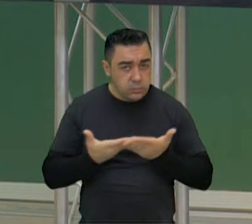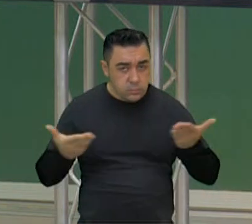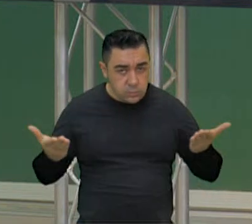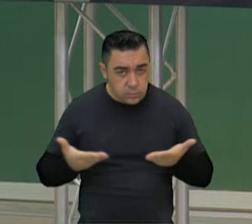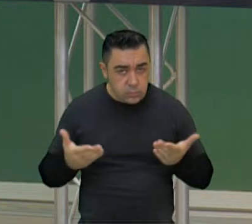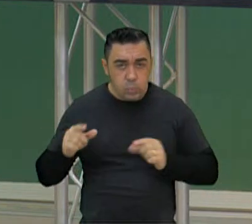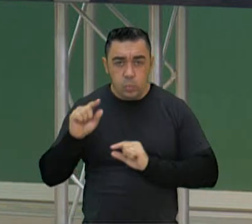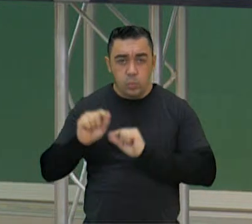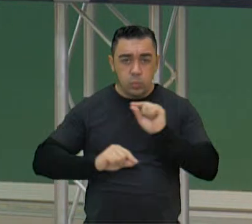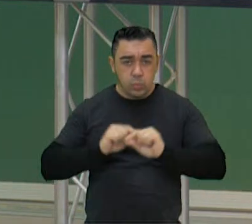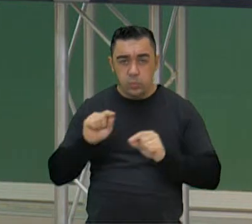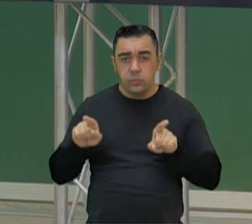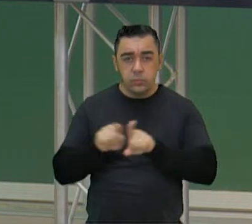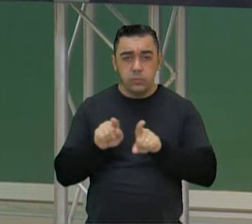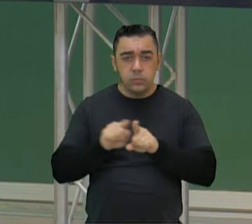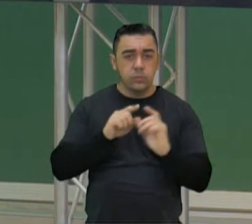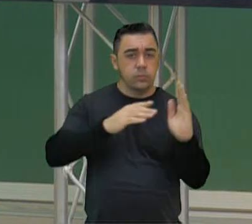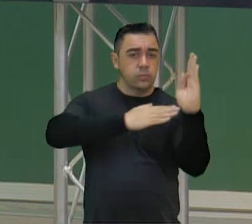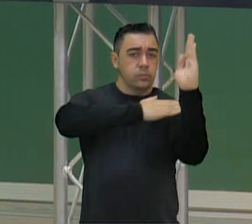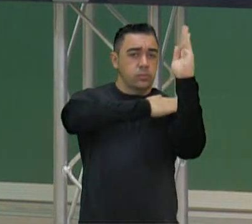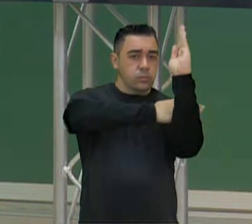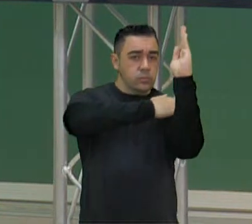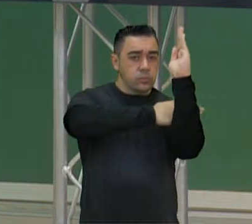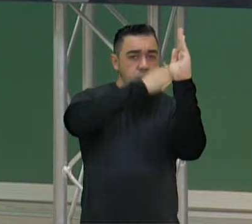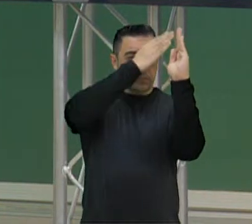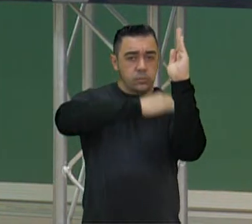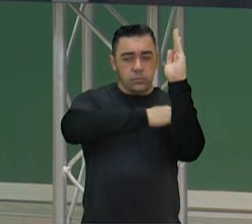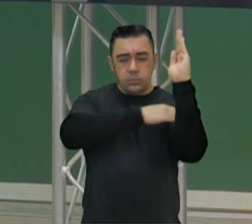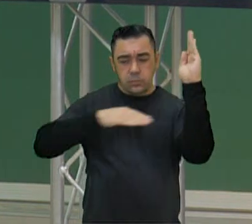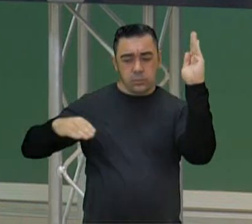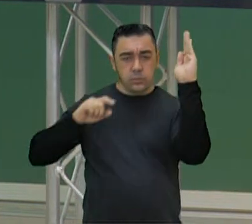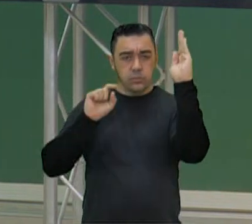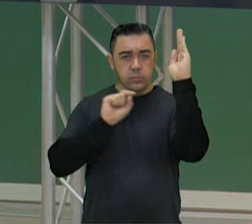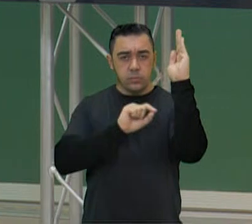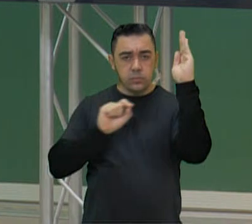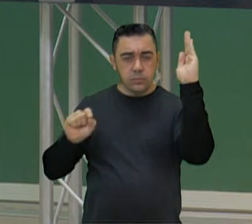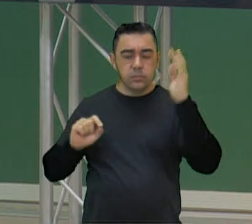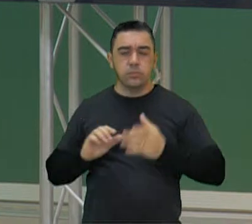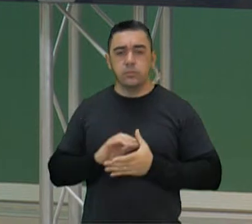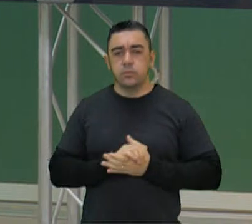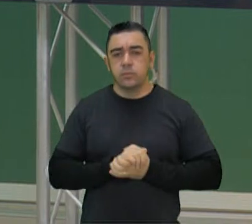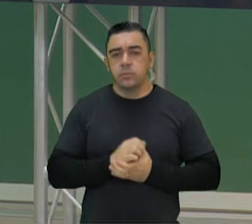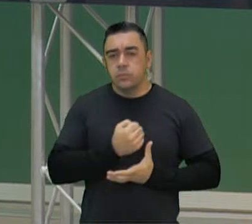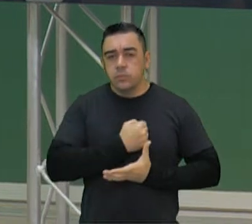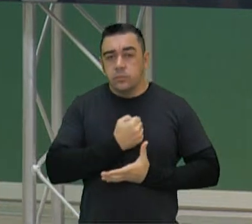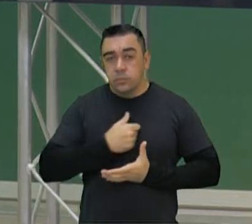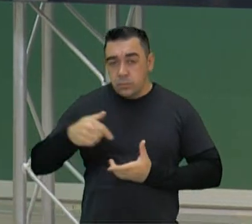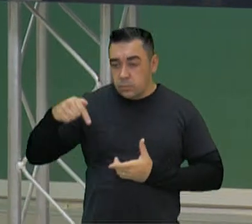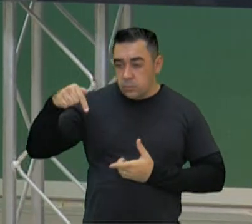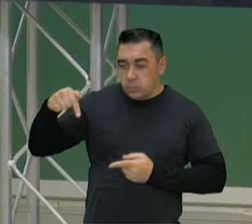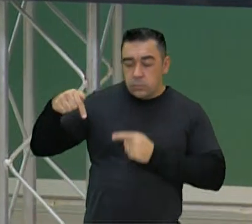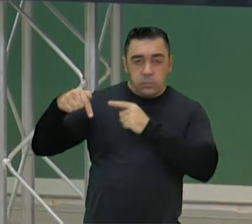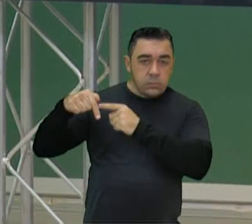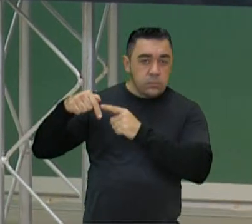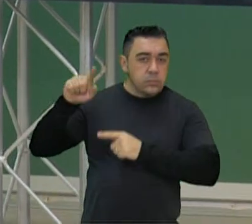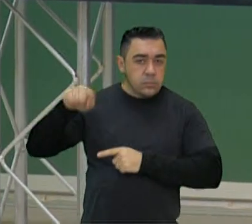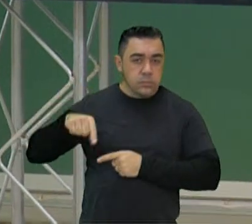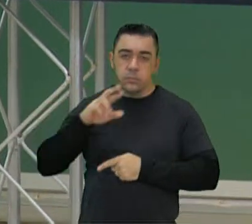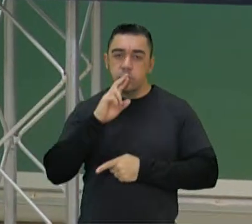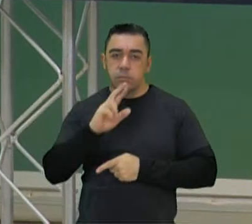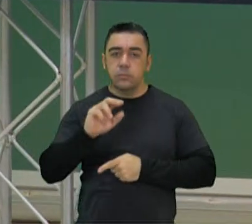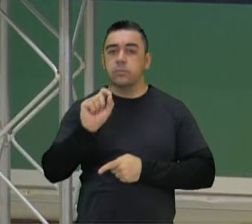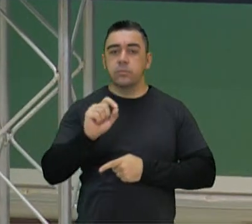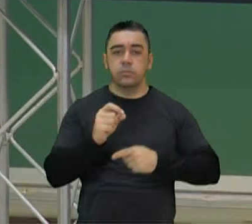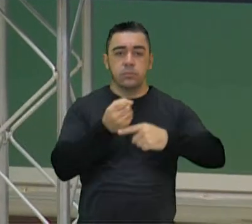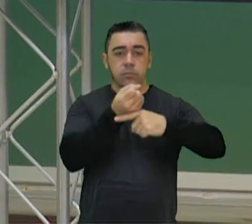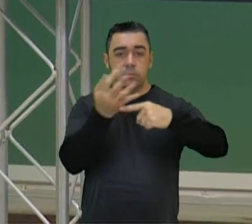e sobre as coordenadas do plano cartesiano? Os números racionais são usados para representar frações,